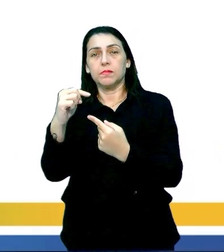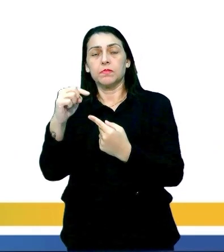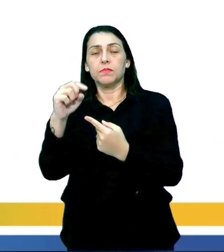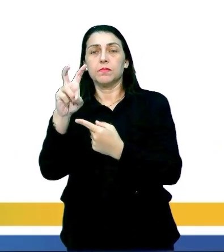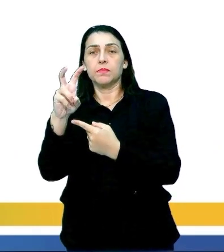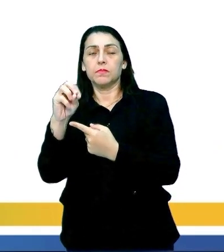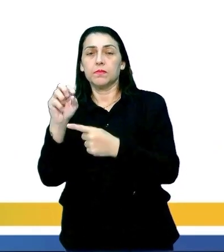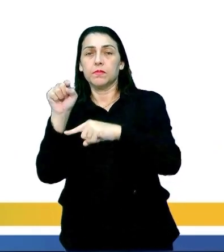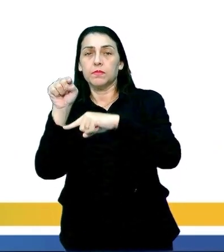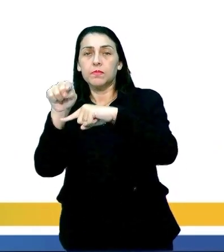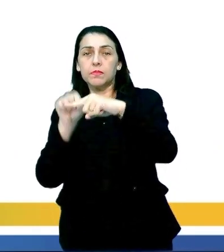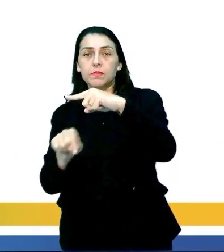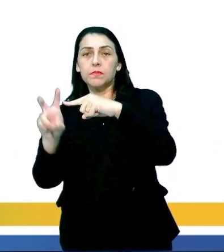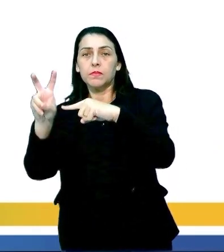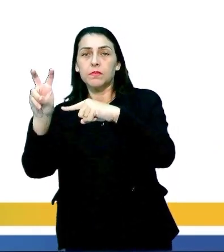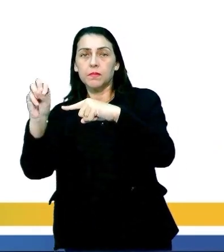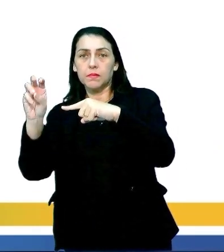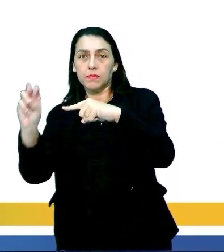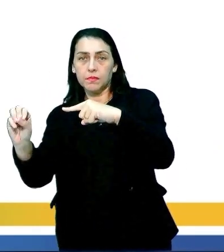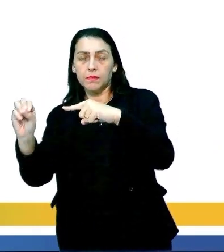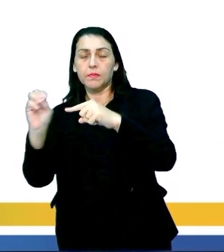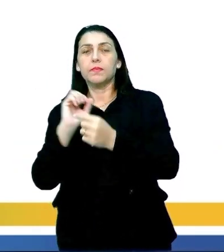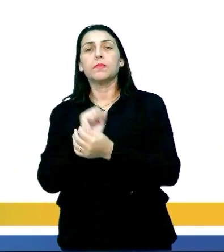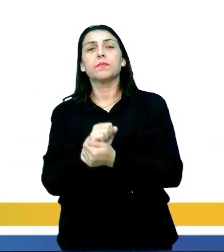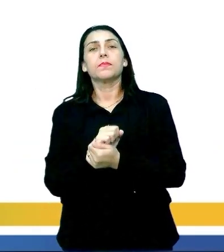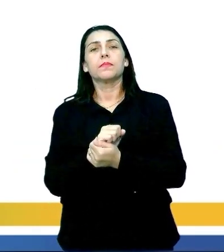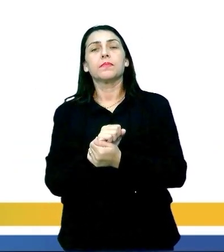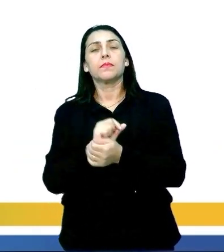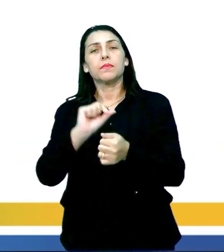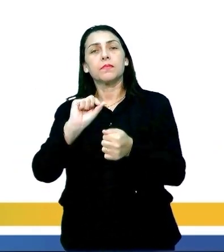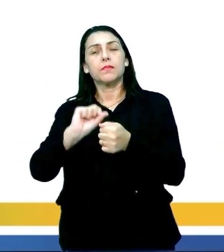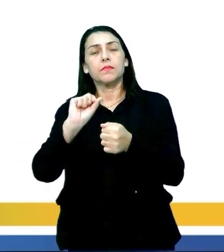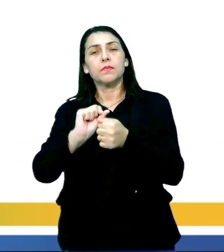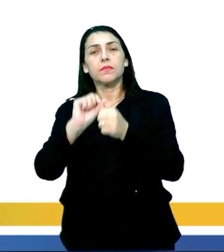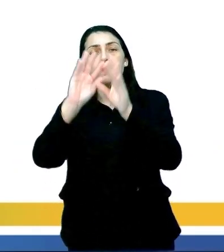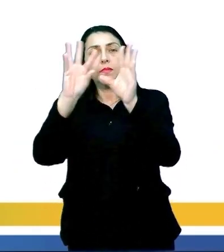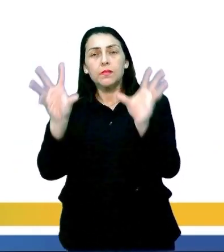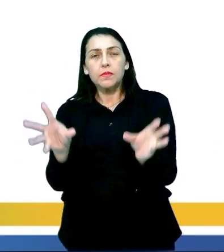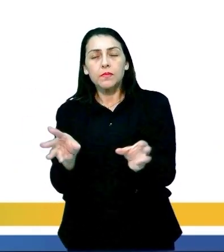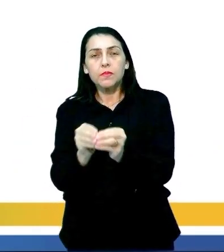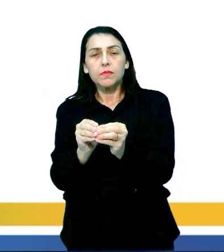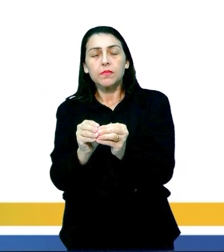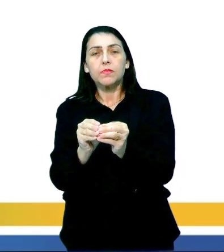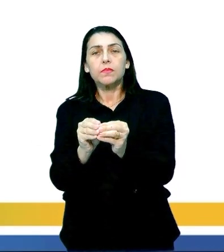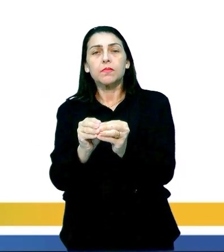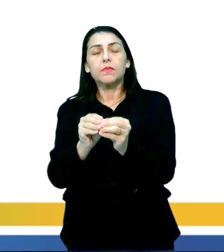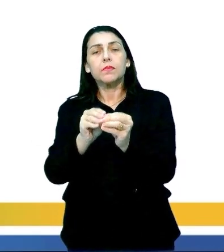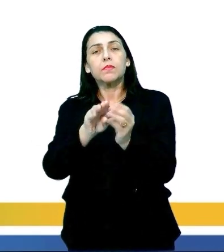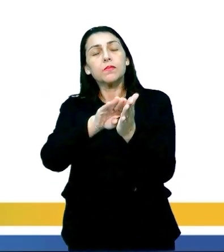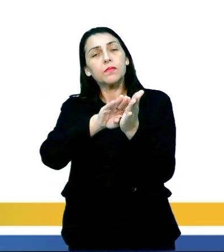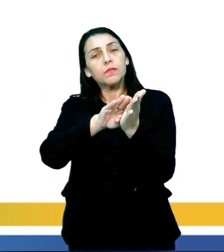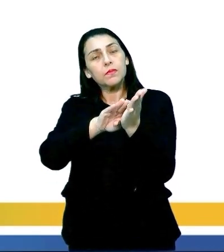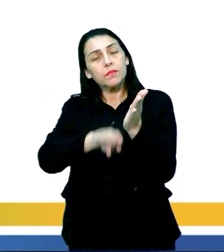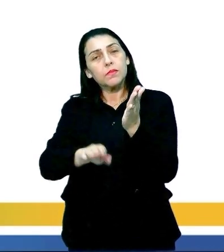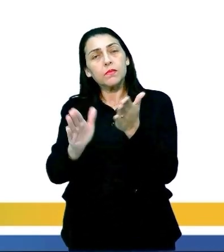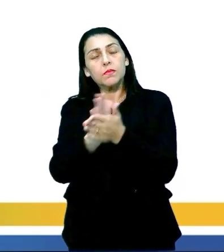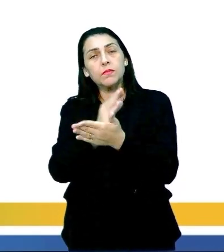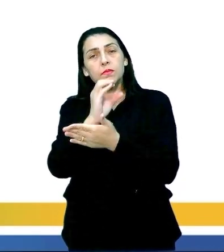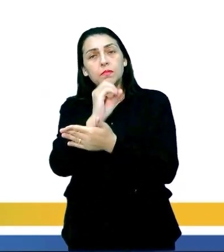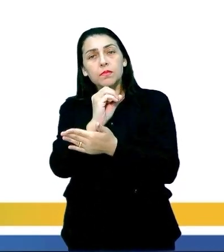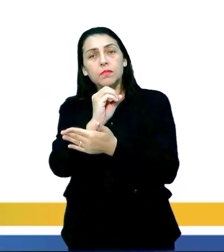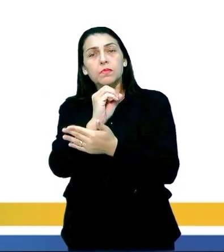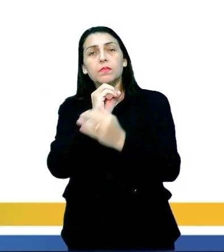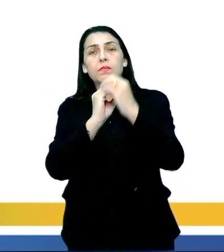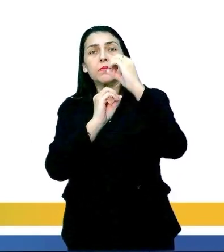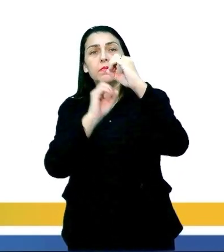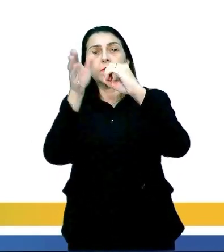50 dividido para 500. Ou seja, vamos fazer uma simplificação. Eliminamos algum zero de cima e um